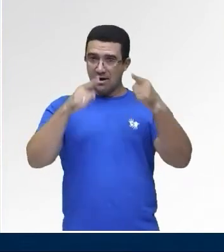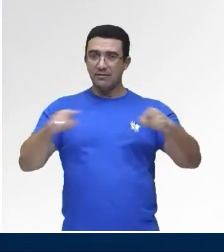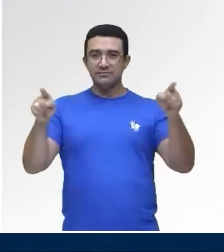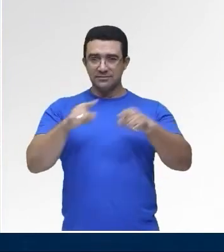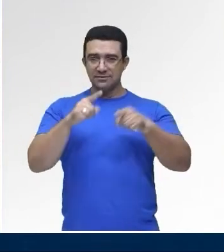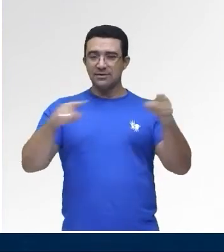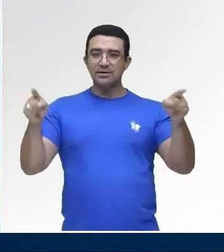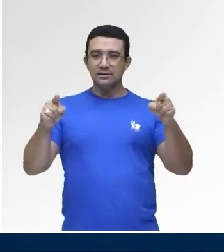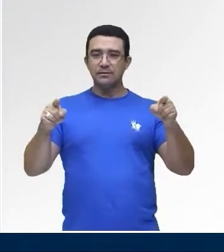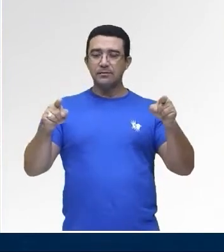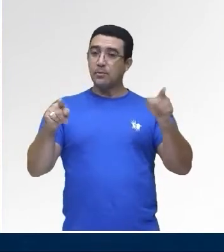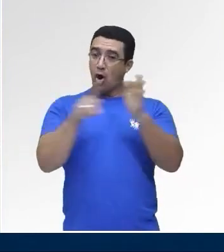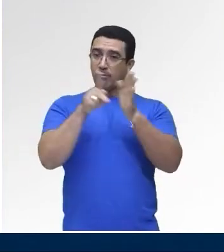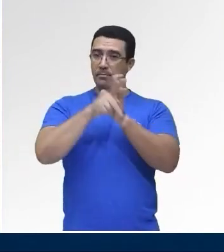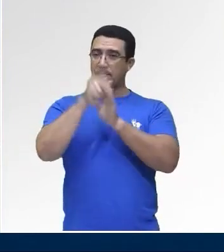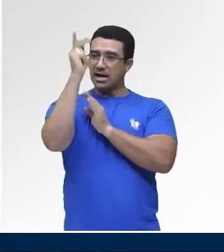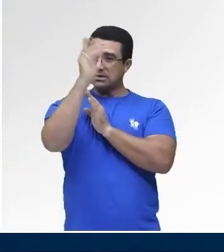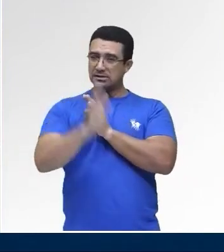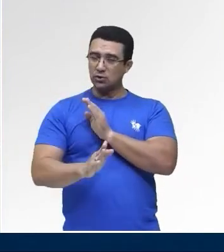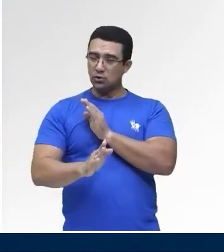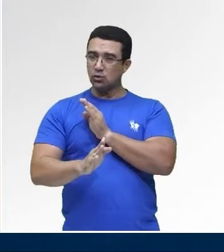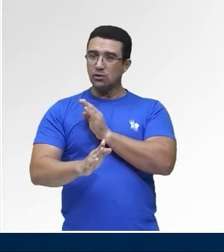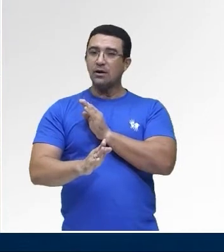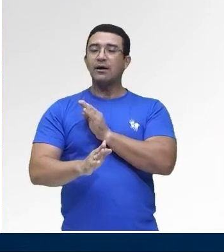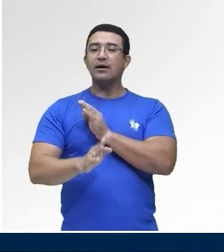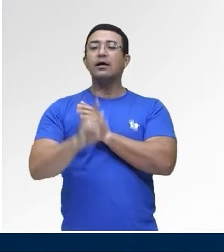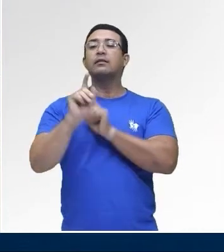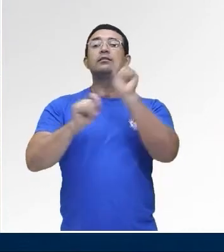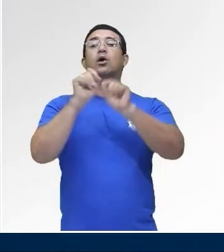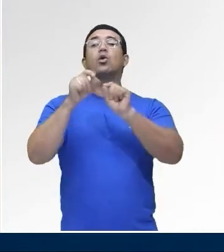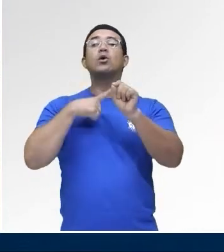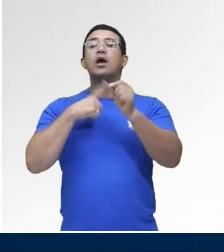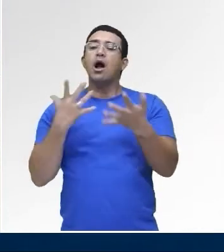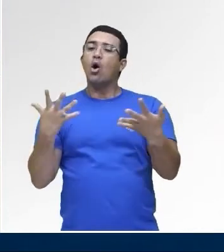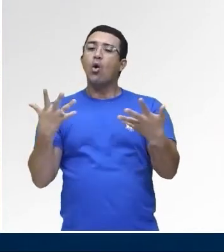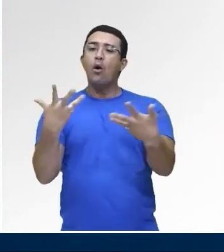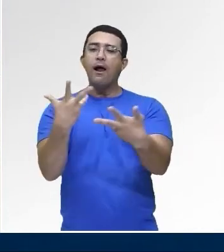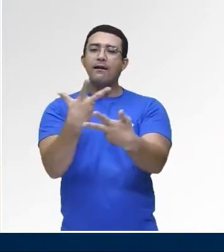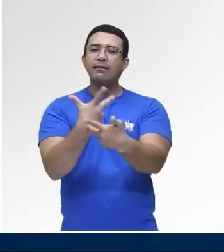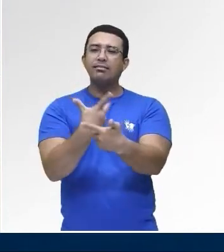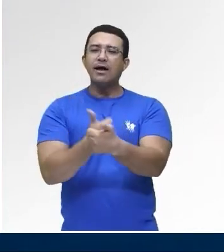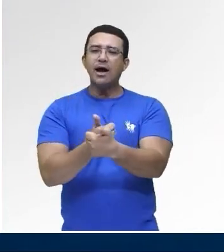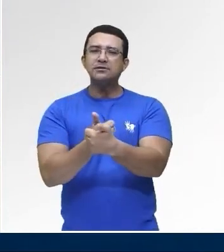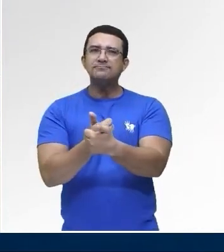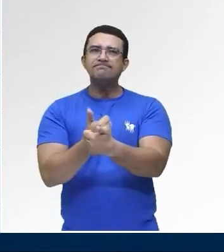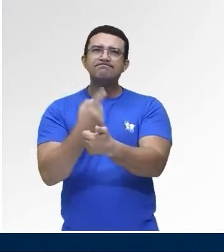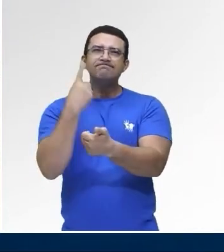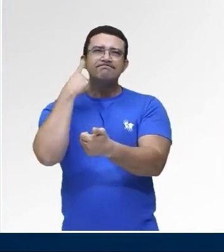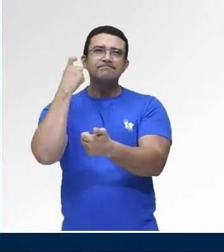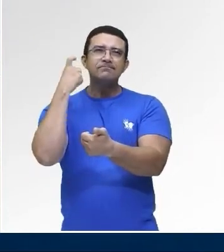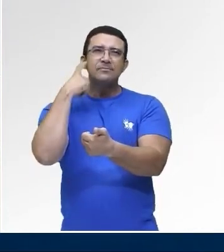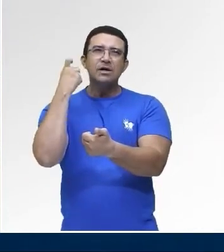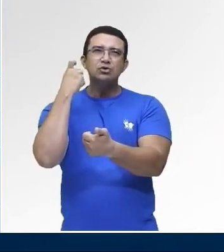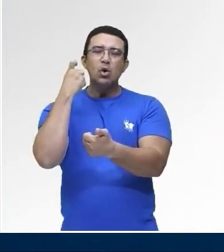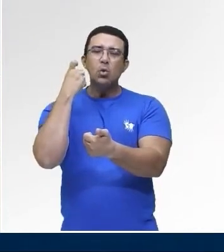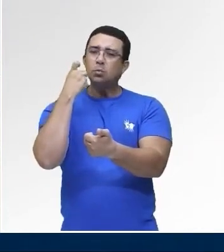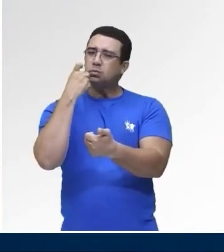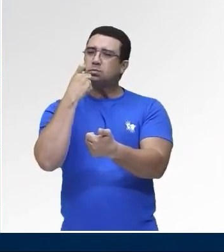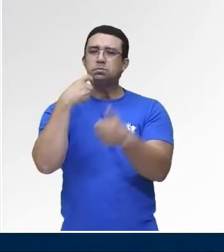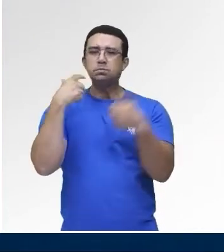isso. Porque a música popular brasileira, ela tem uma qualidade sonora muito grande, né? Tem uma qualidade